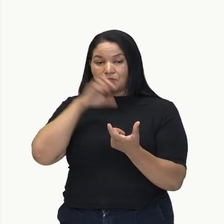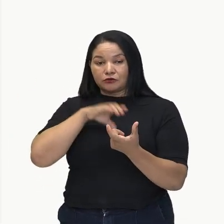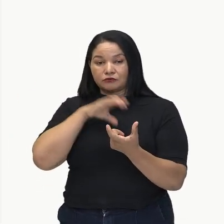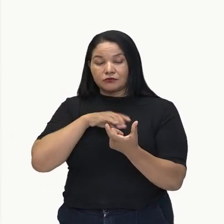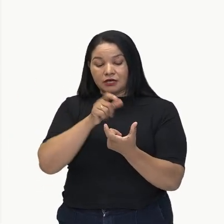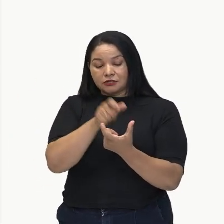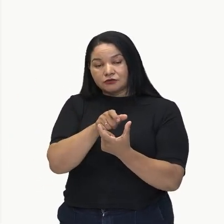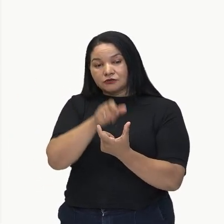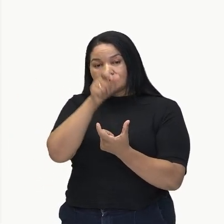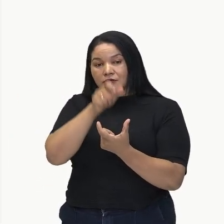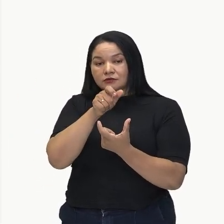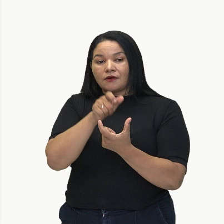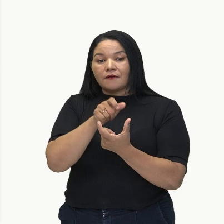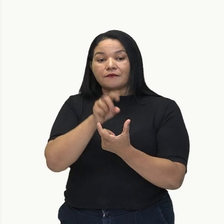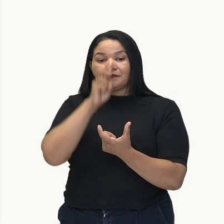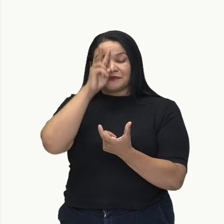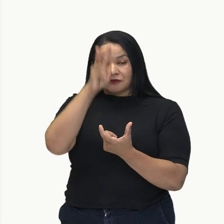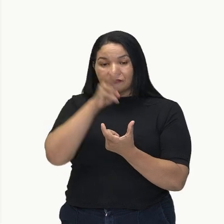aí